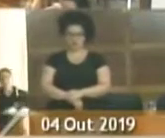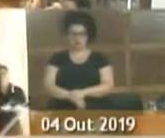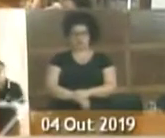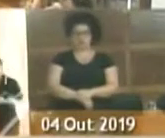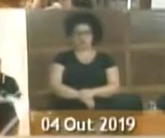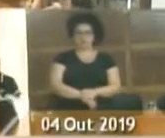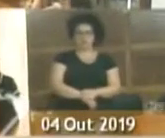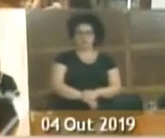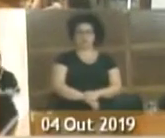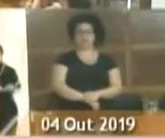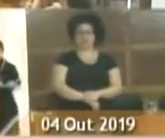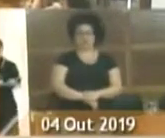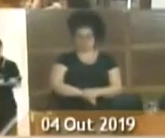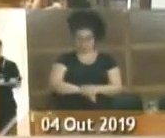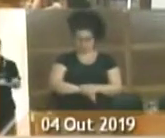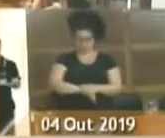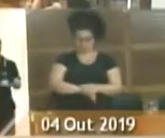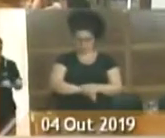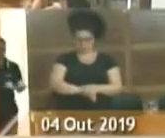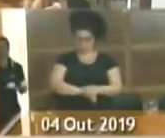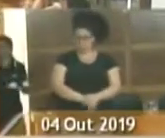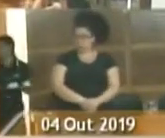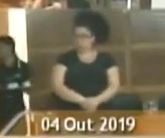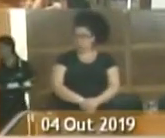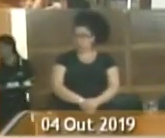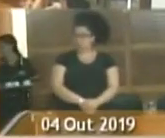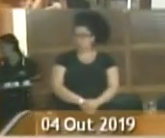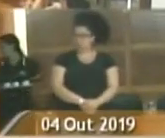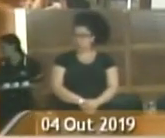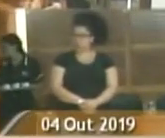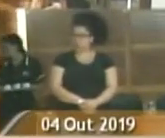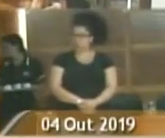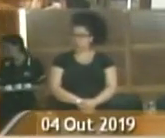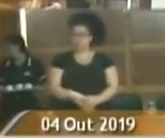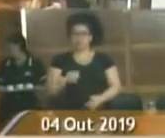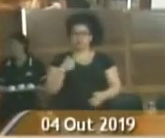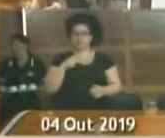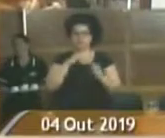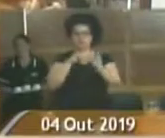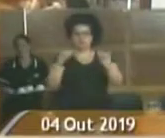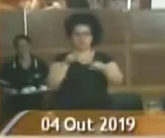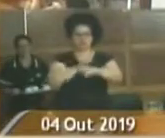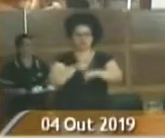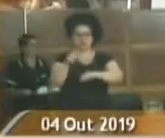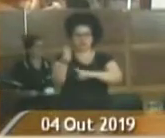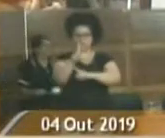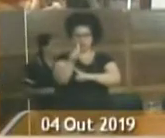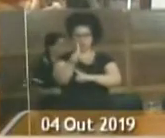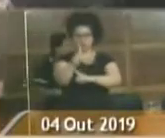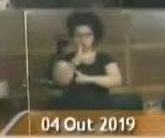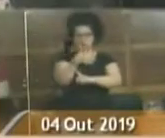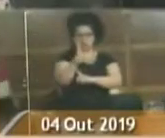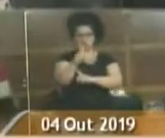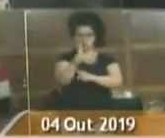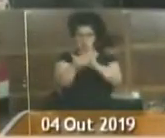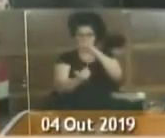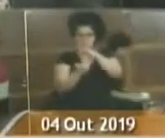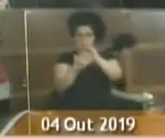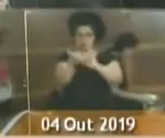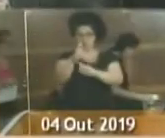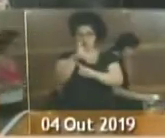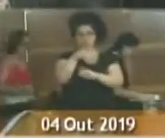da, no, antes do encerramento, e dizer que 11 horas, a gente vai até meio que acelerar, vai ter